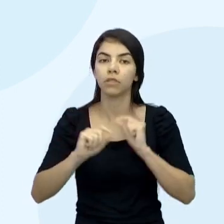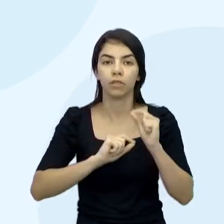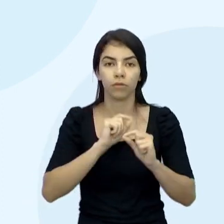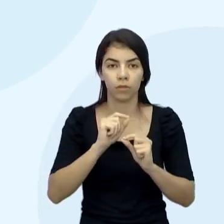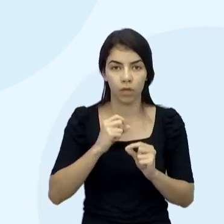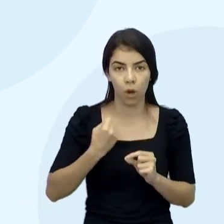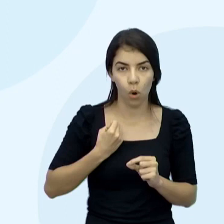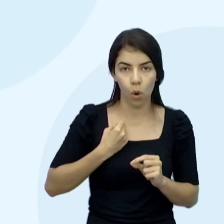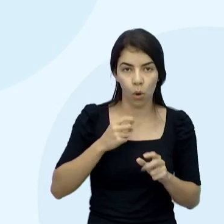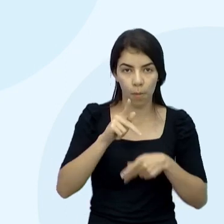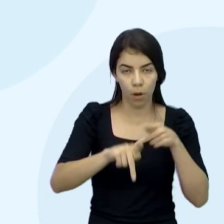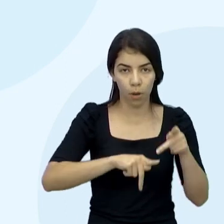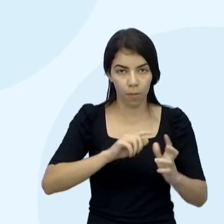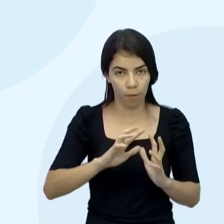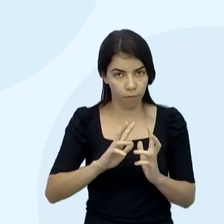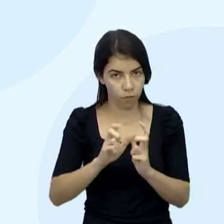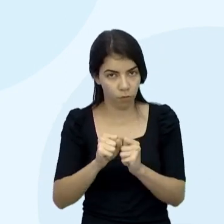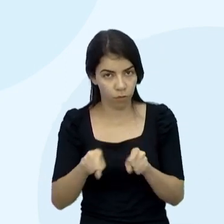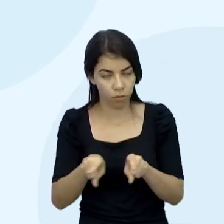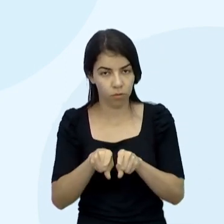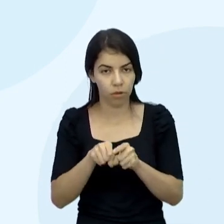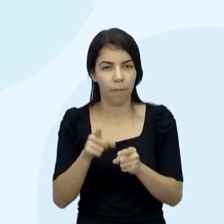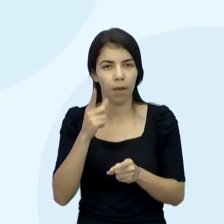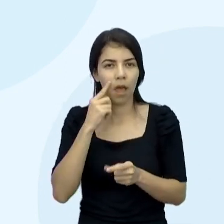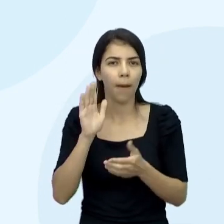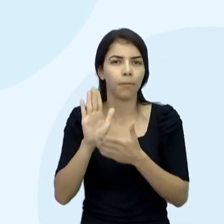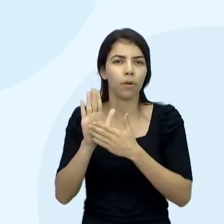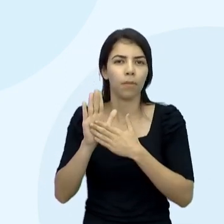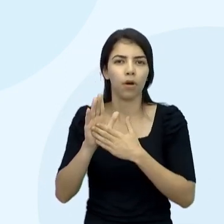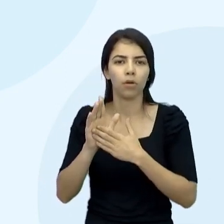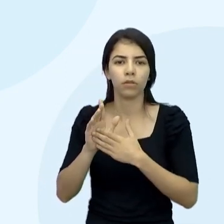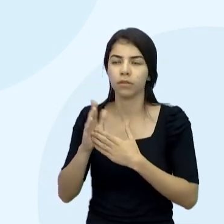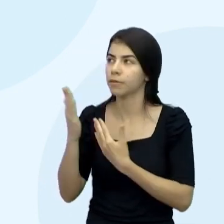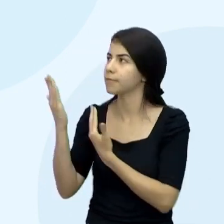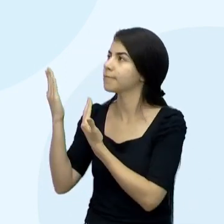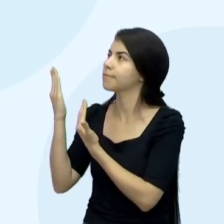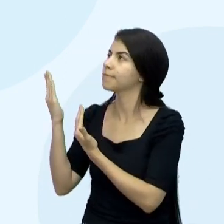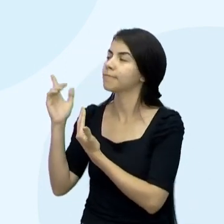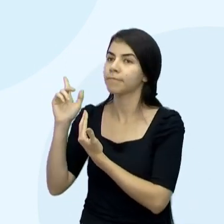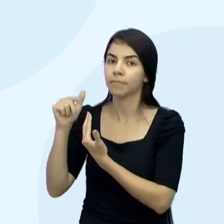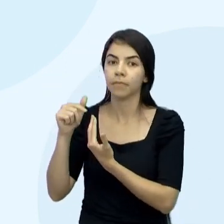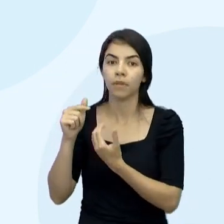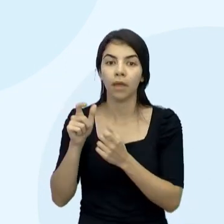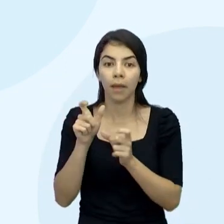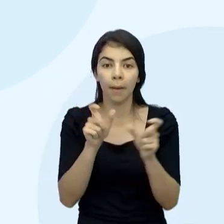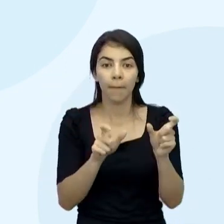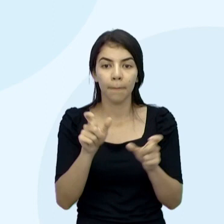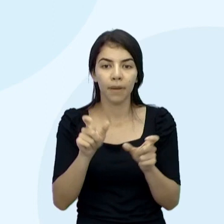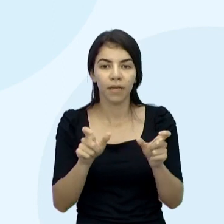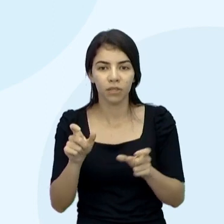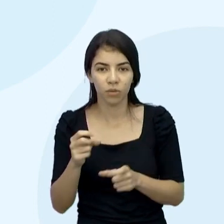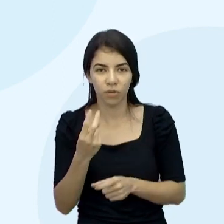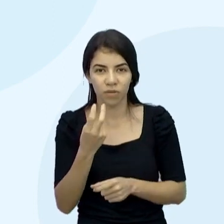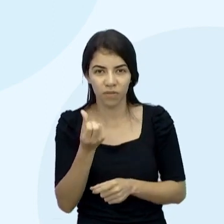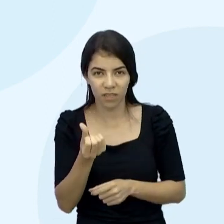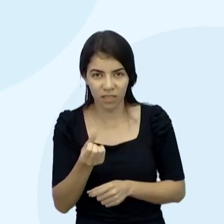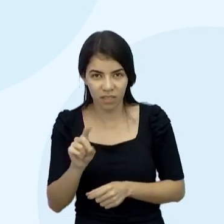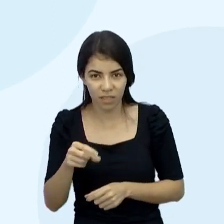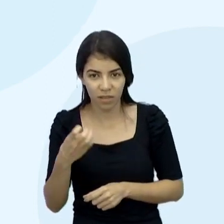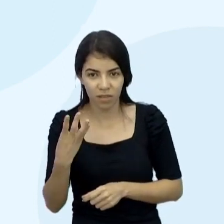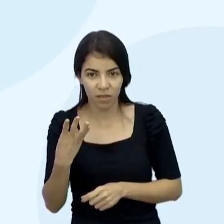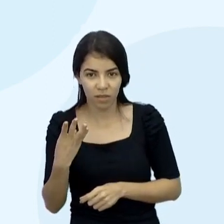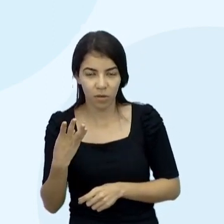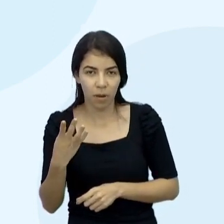população total, eles só mostram para vocês. Aqui a ideia, né? O infográfico ele coloca 100 pessoas, né? Não dá para colocar